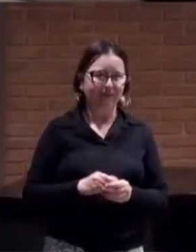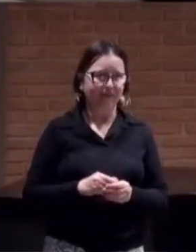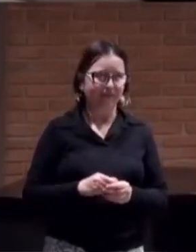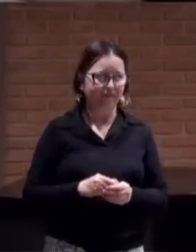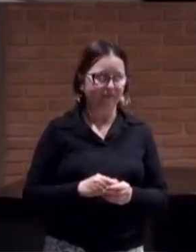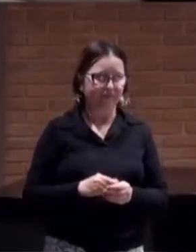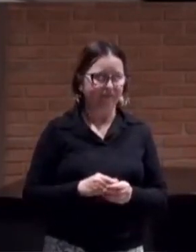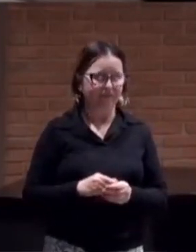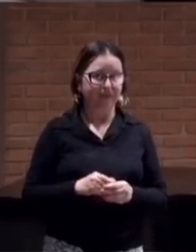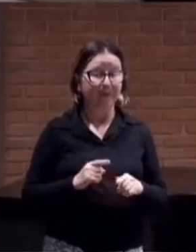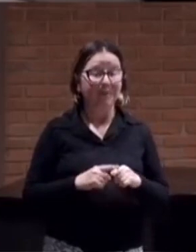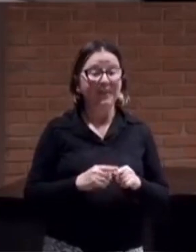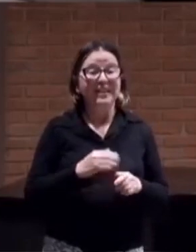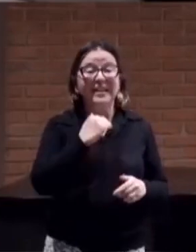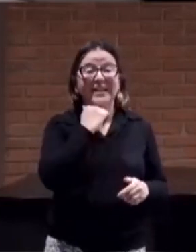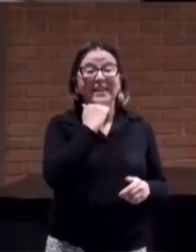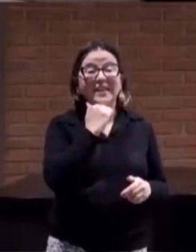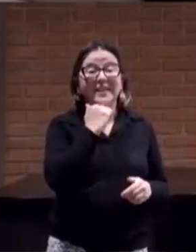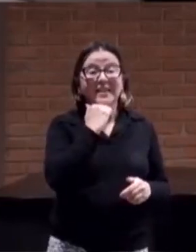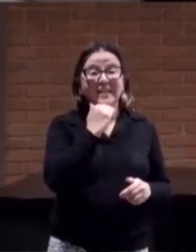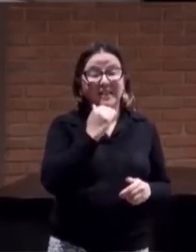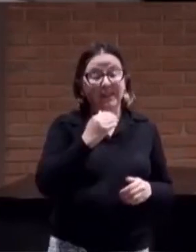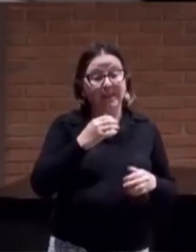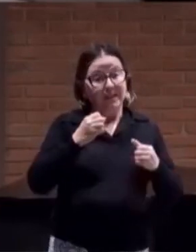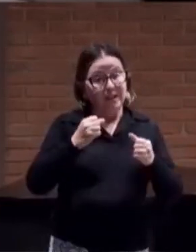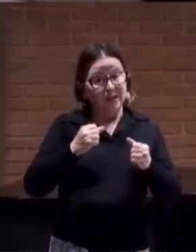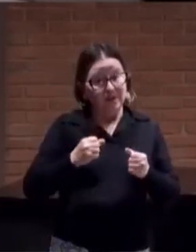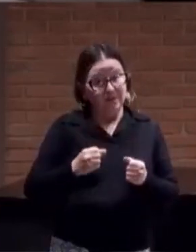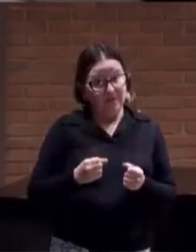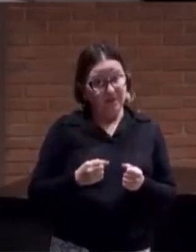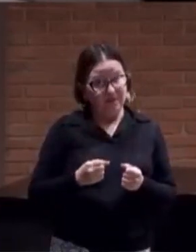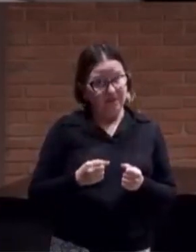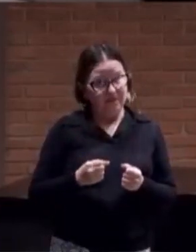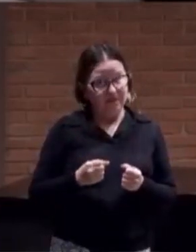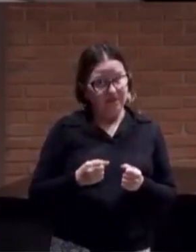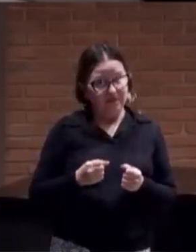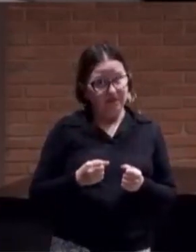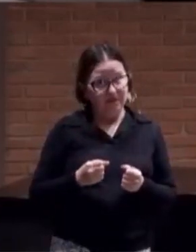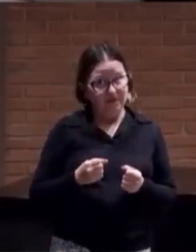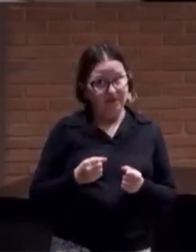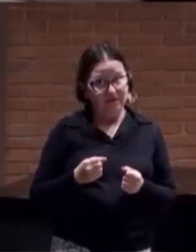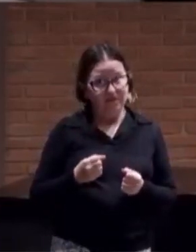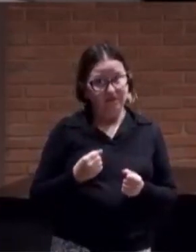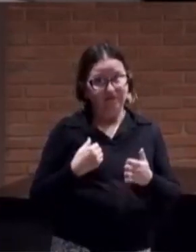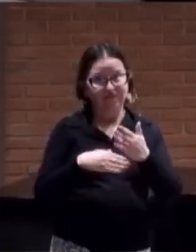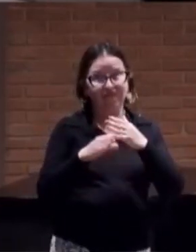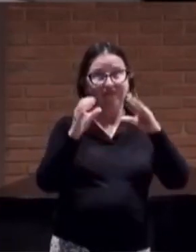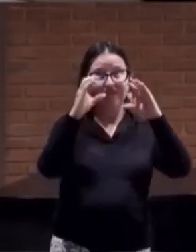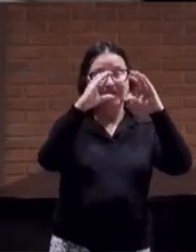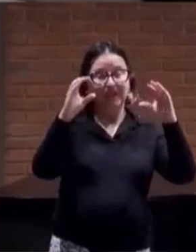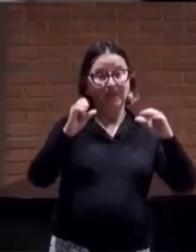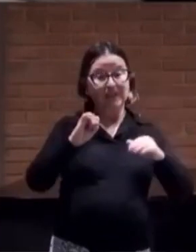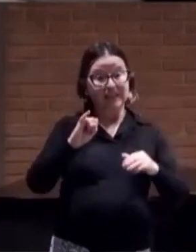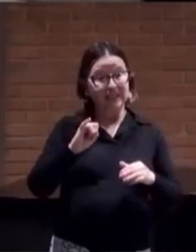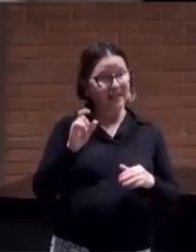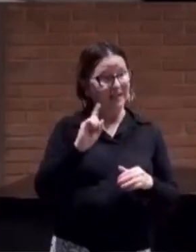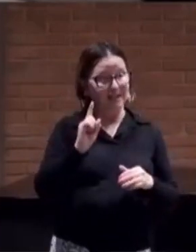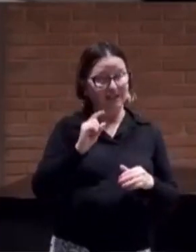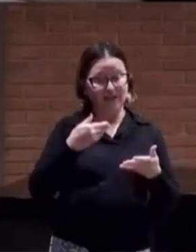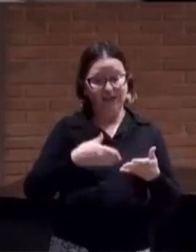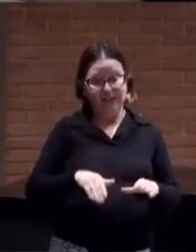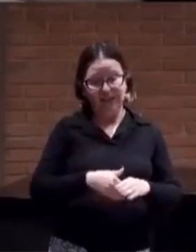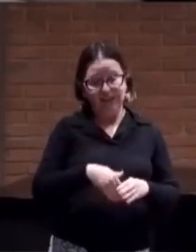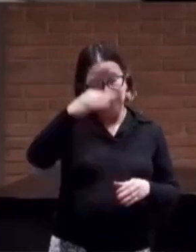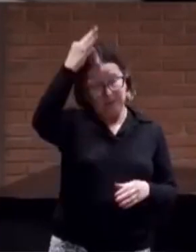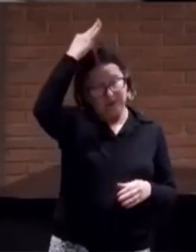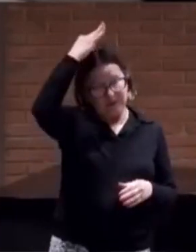Porque ninguém pode ter vida cristã se não nascer de novo. Mas a outra